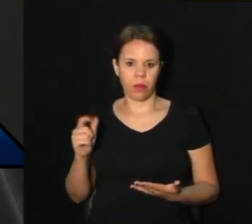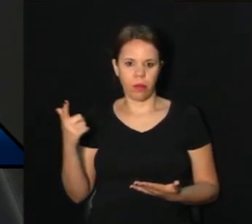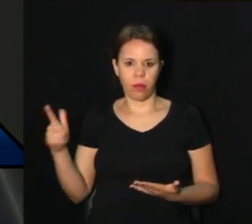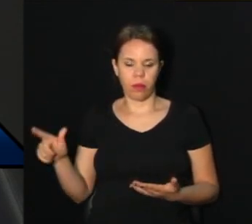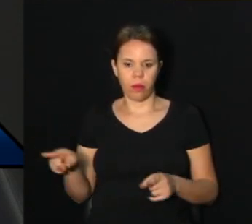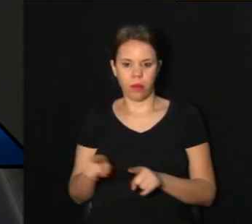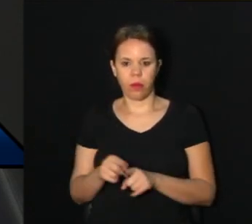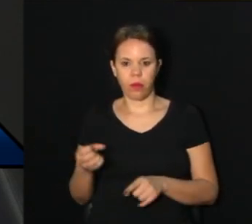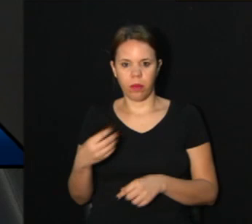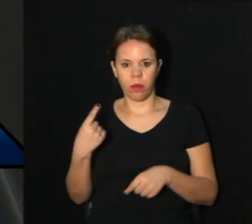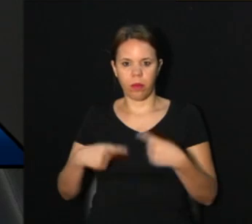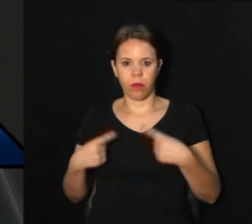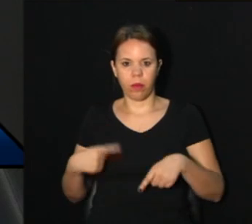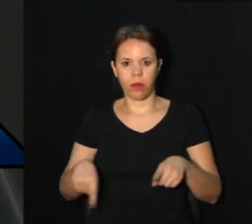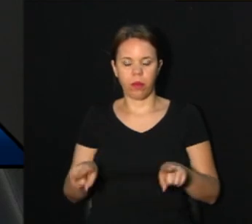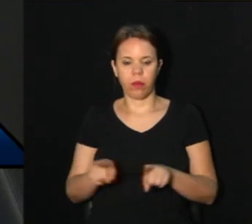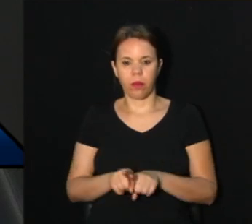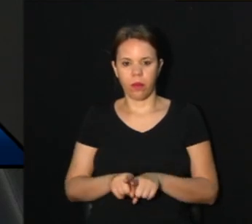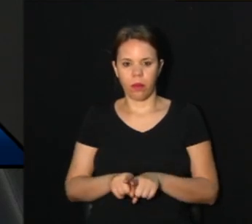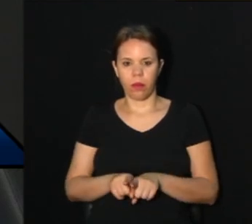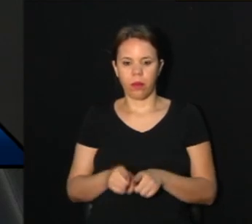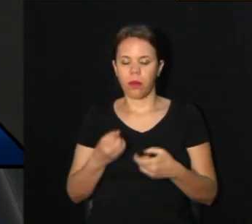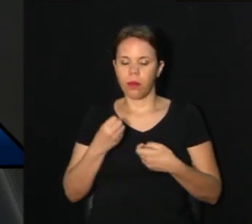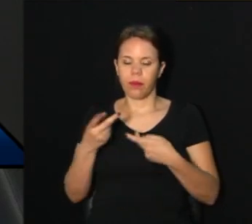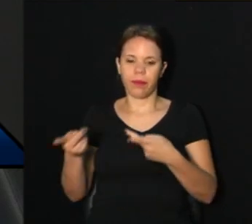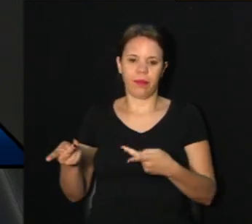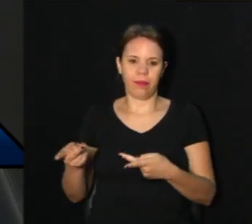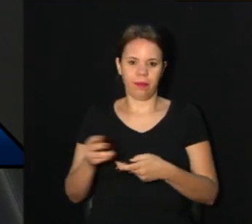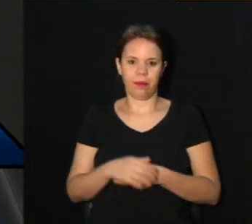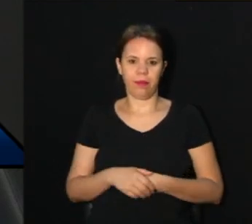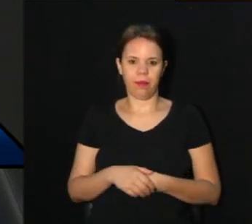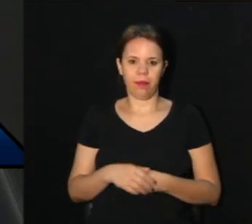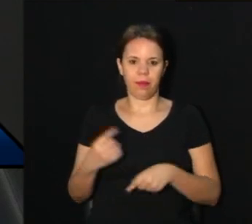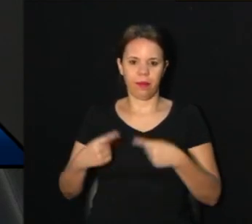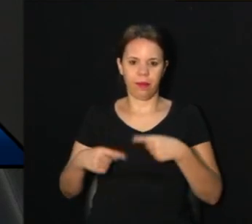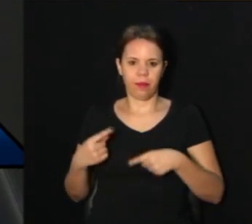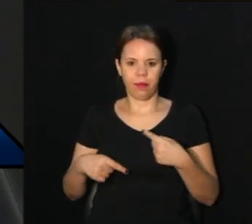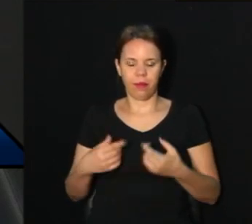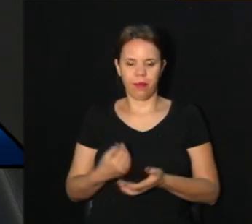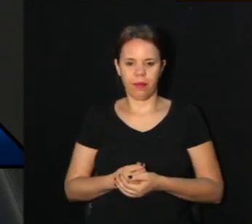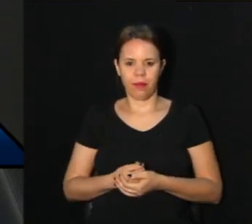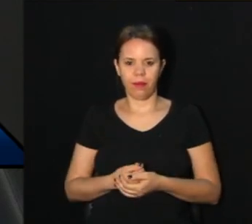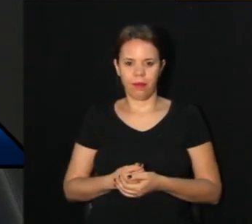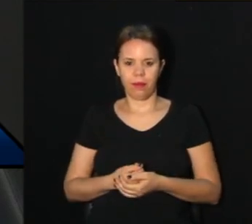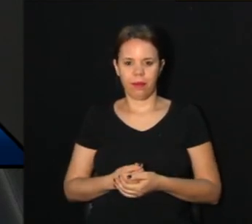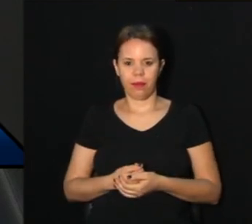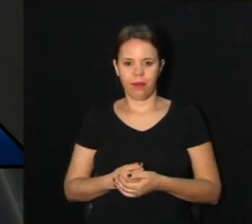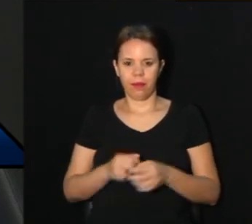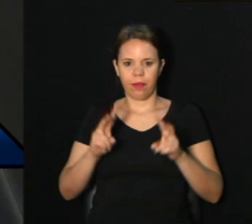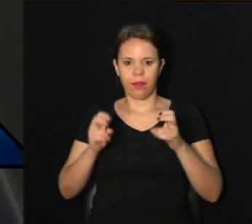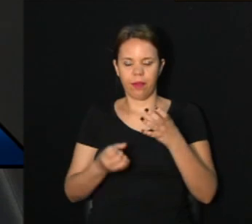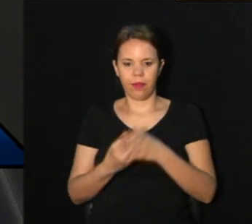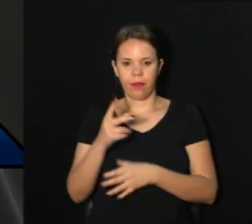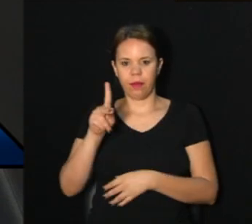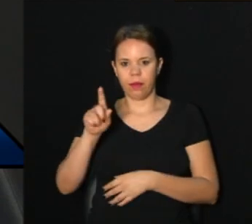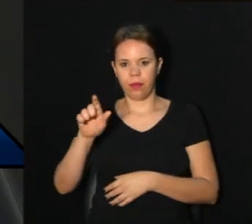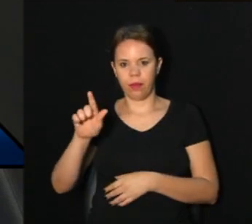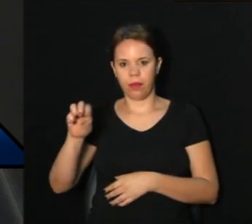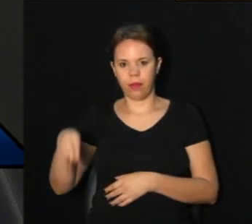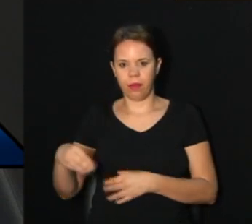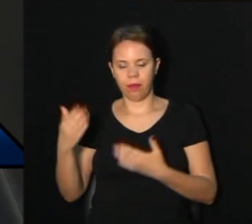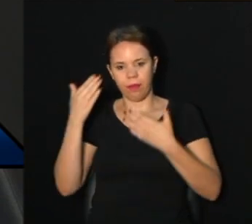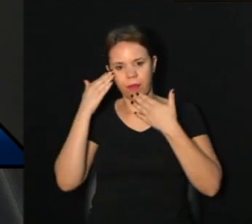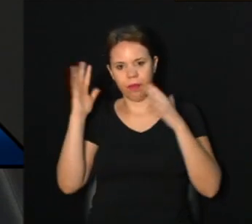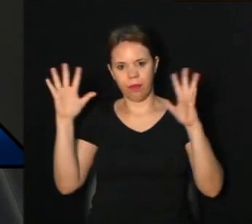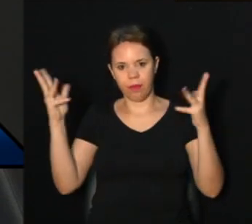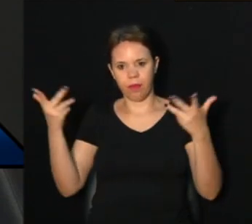e novos debates também serão bem-vindos para discutir a questão da criação da PGM. Muito